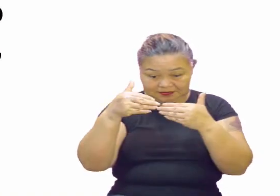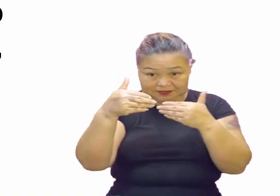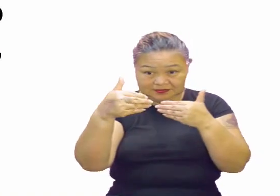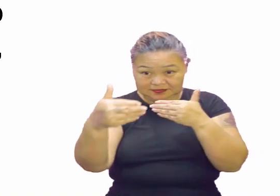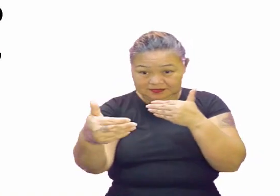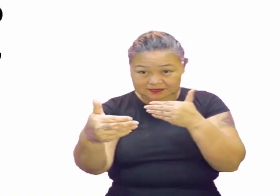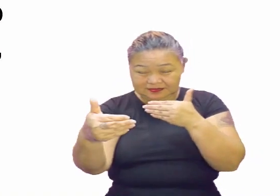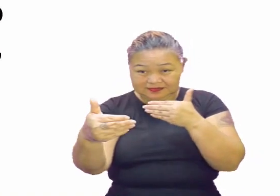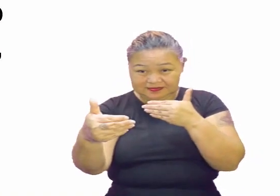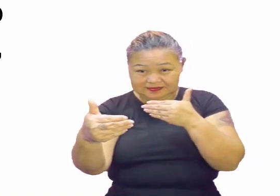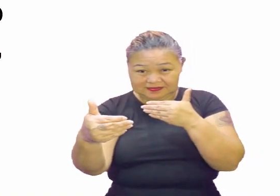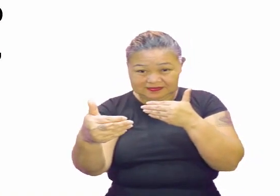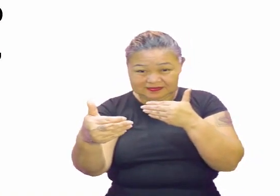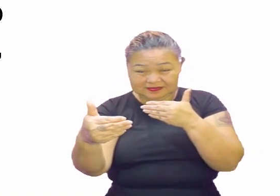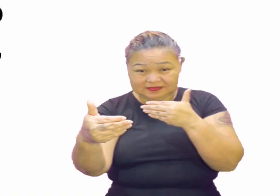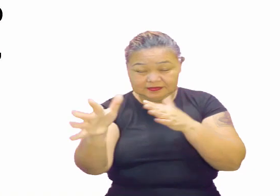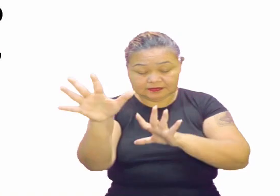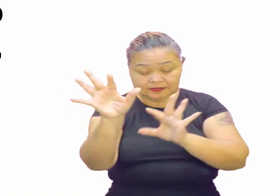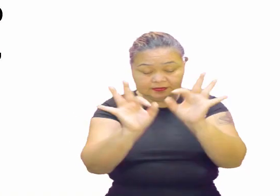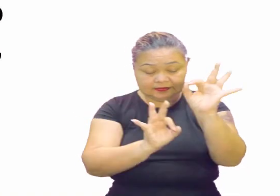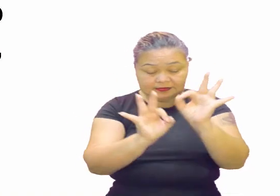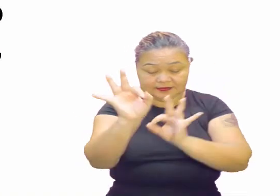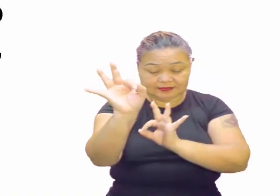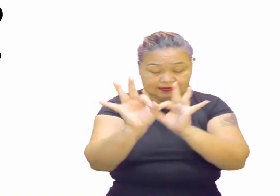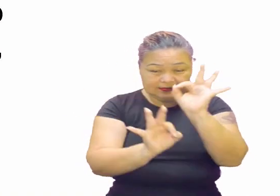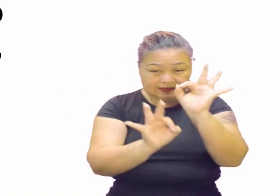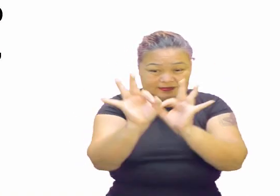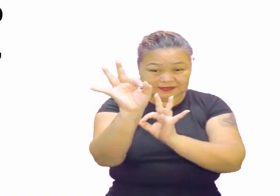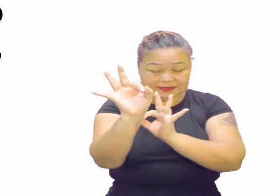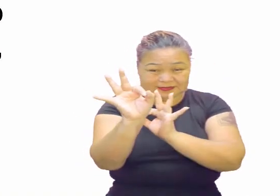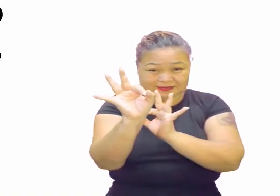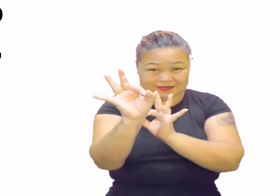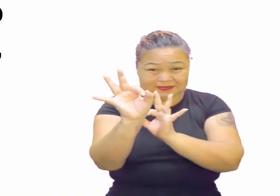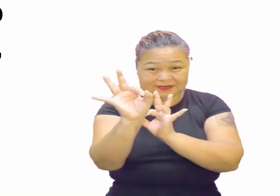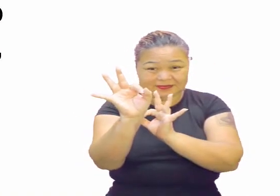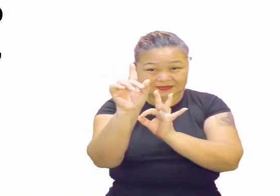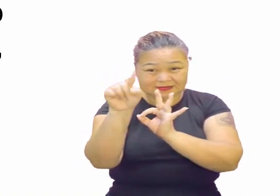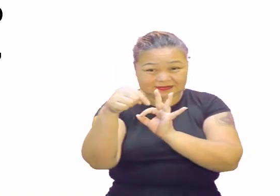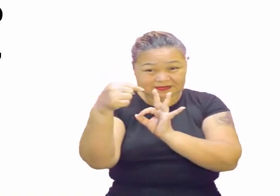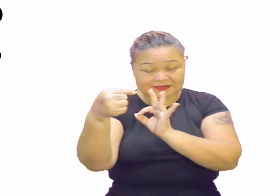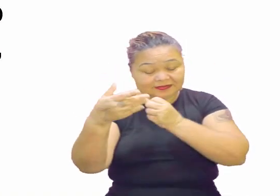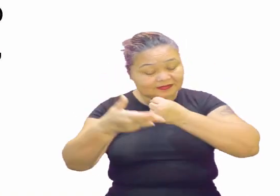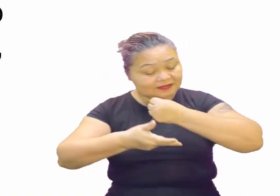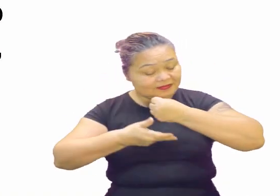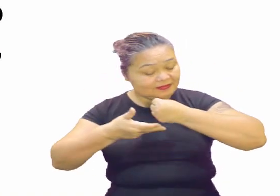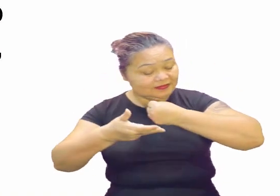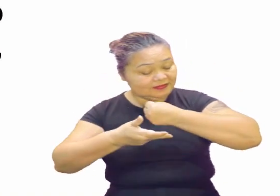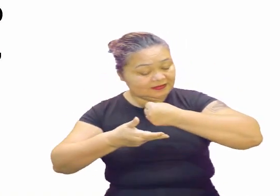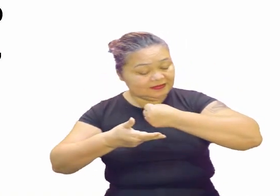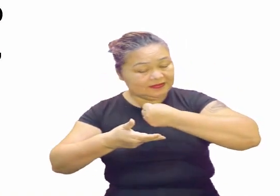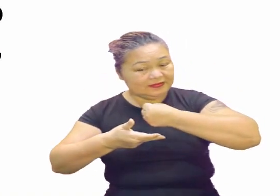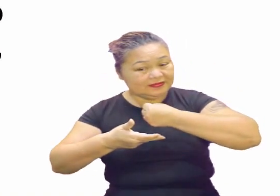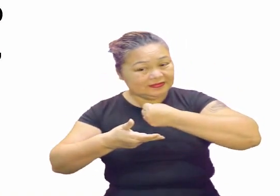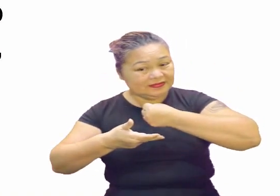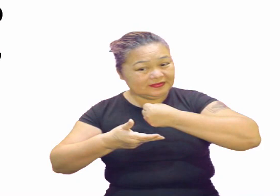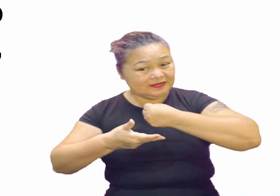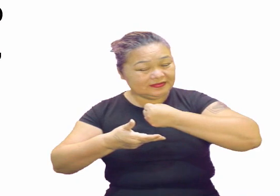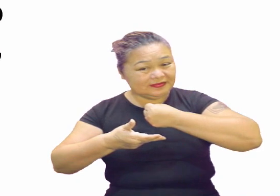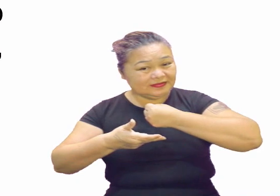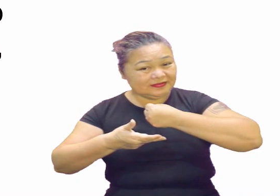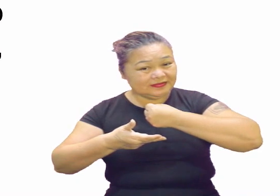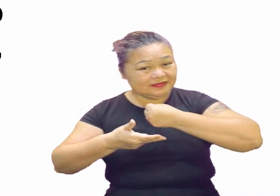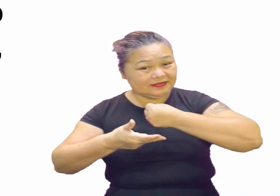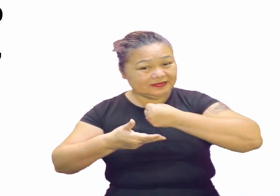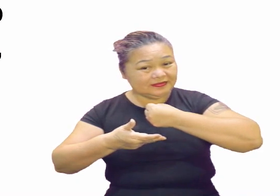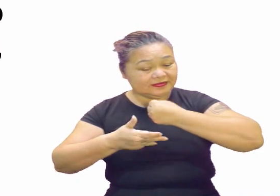princípio, a ordem por base